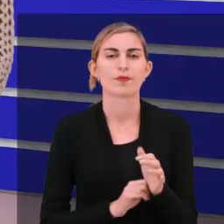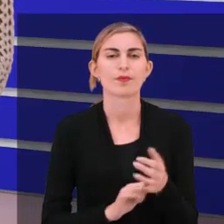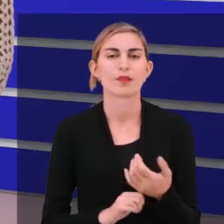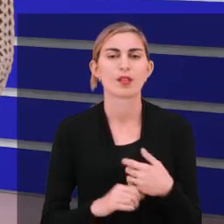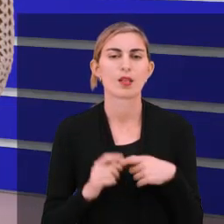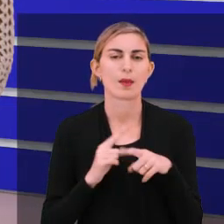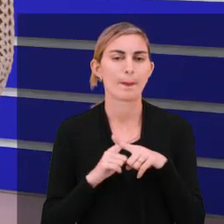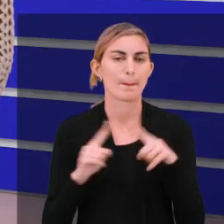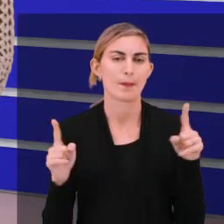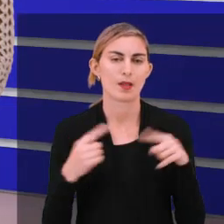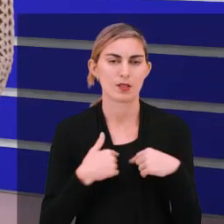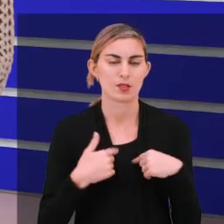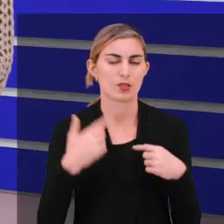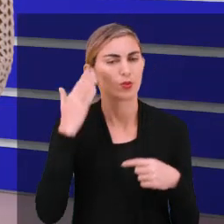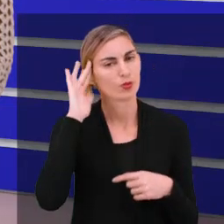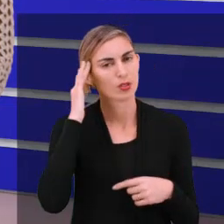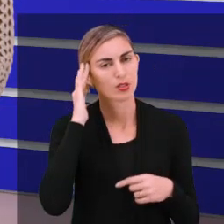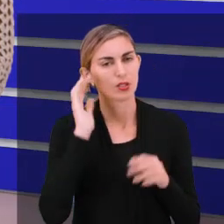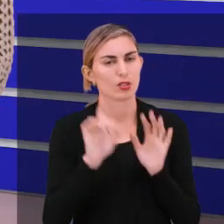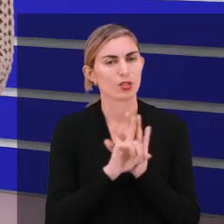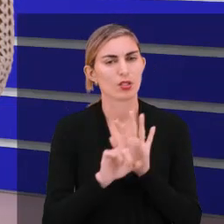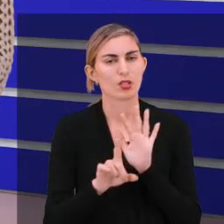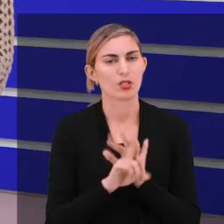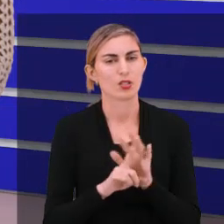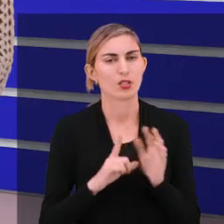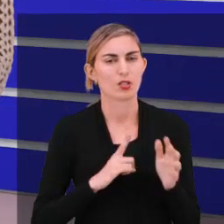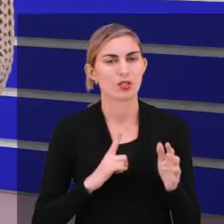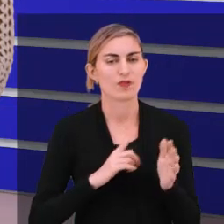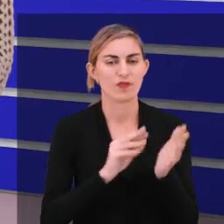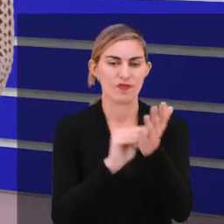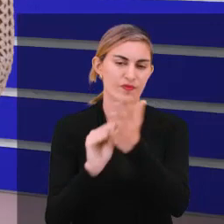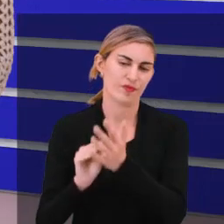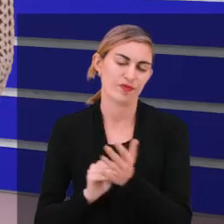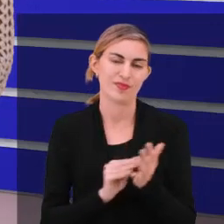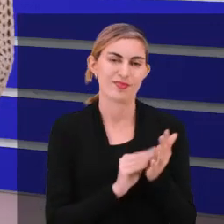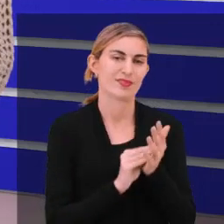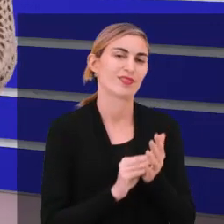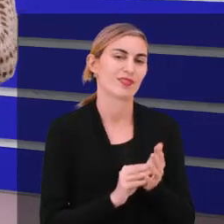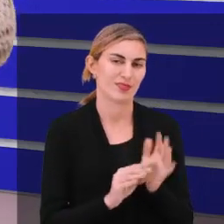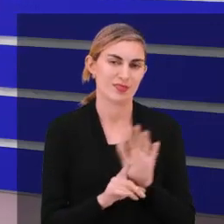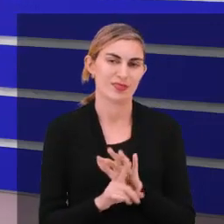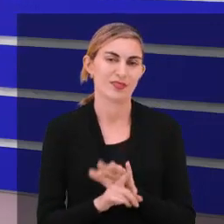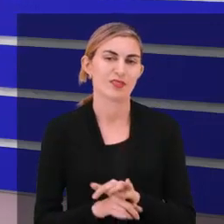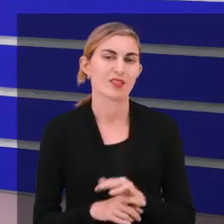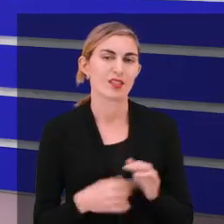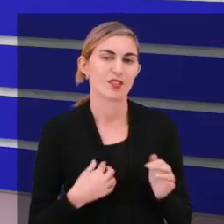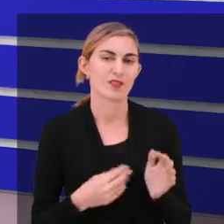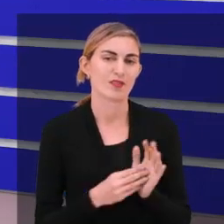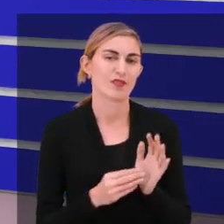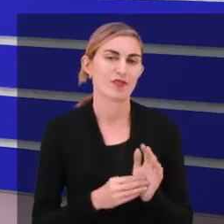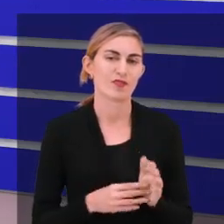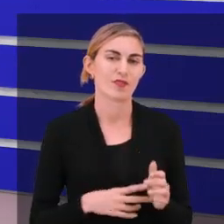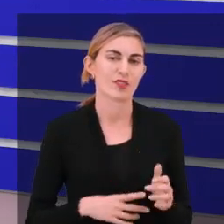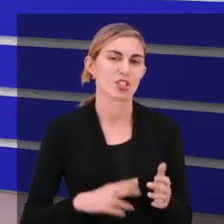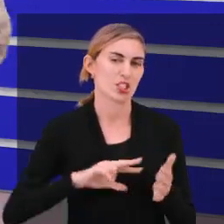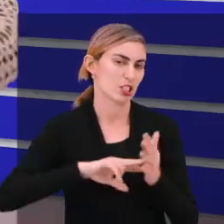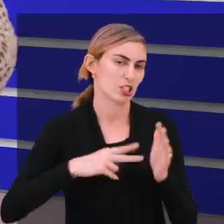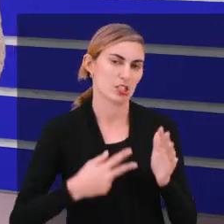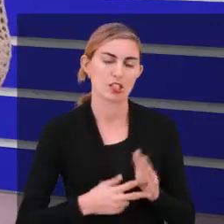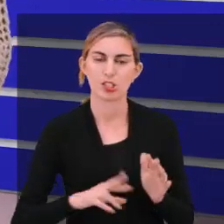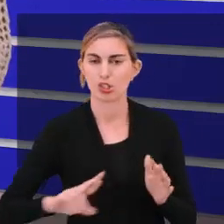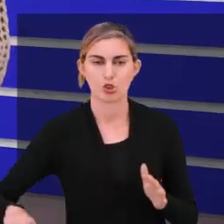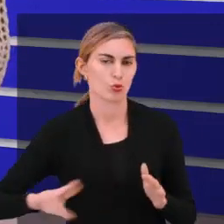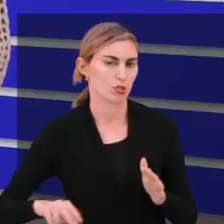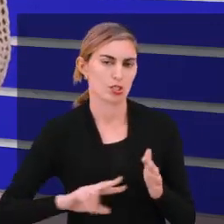Mas eu entendo que a nossa legislação, ela tem muitas lacunas, né? E não quer